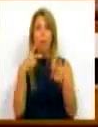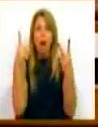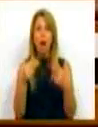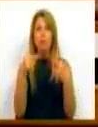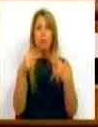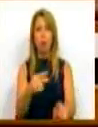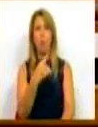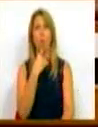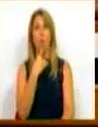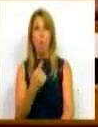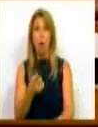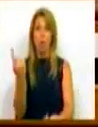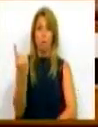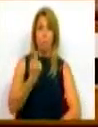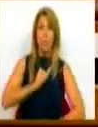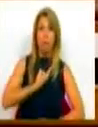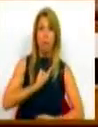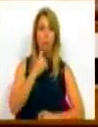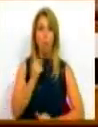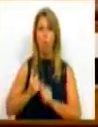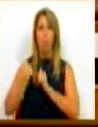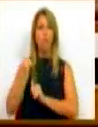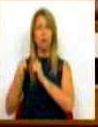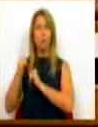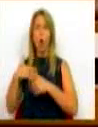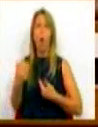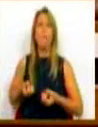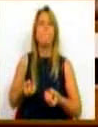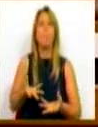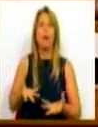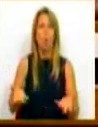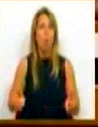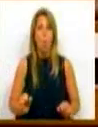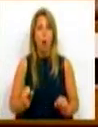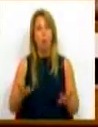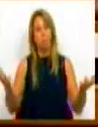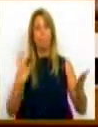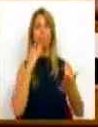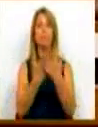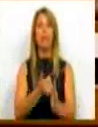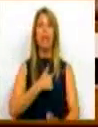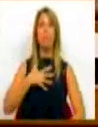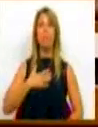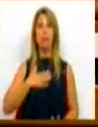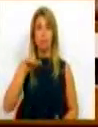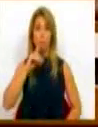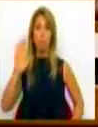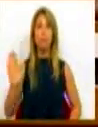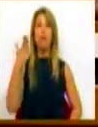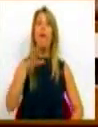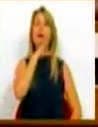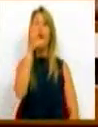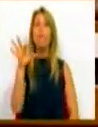infligiram, sem recuo nem clemência, deixou as empresas e, sobretudo, as famílias num estado